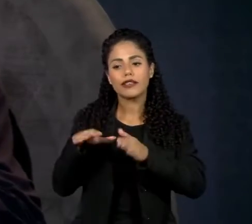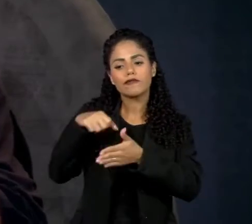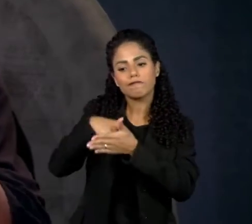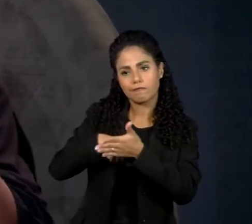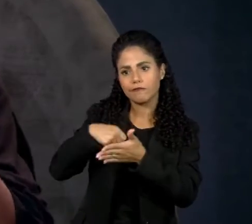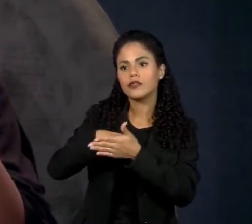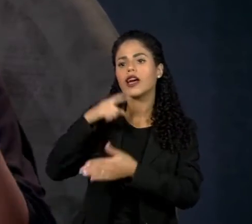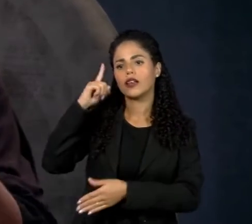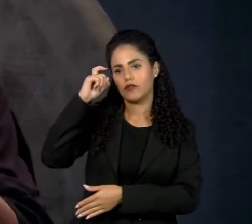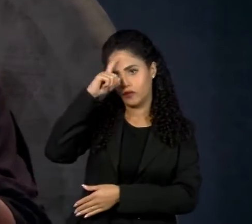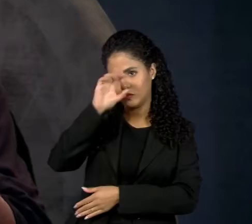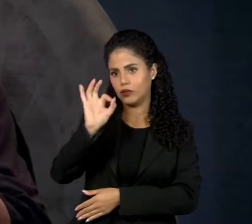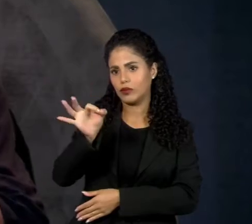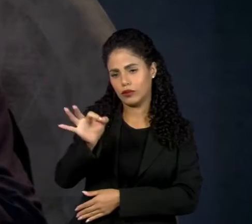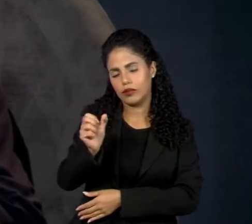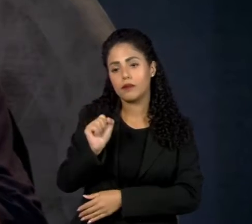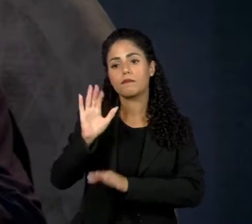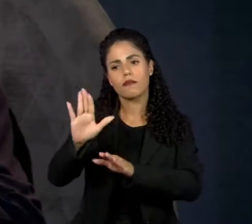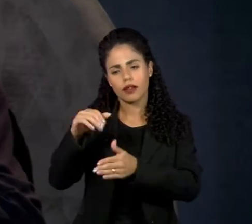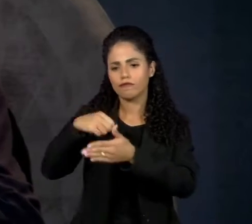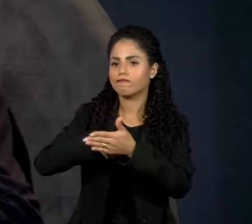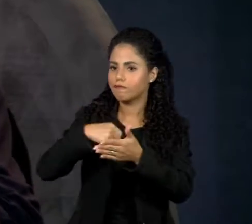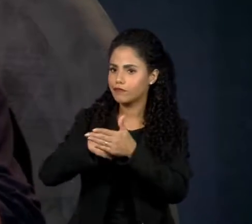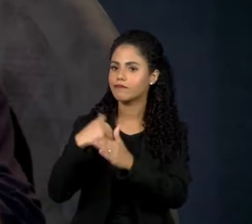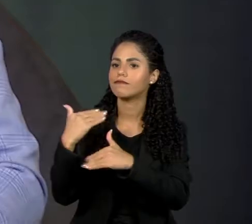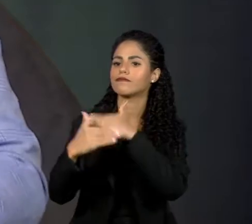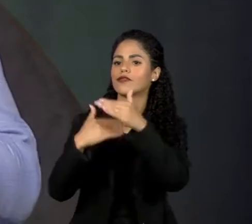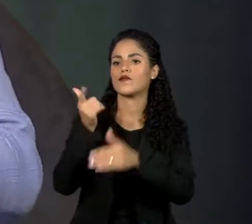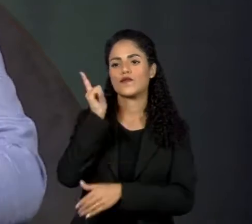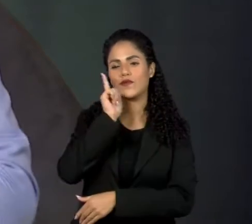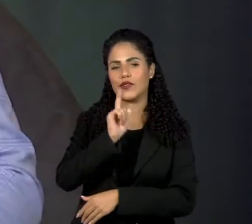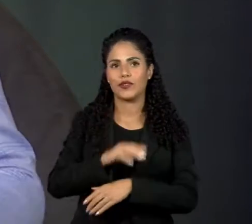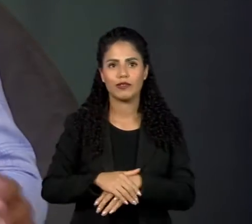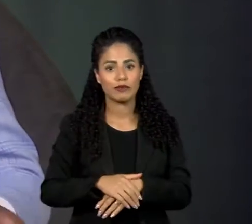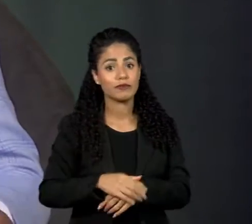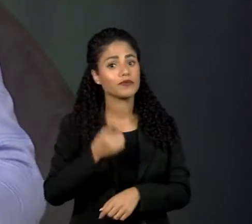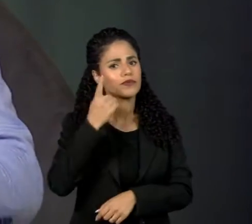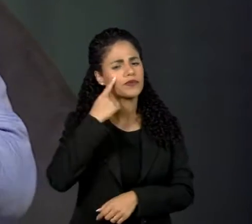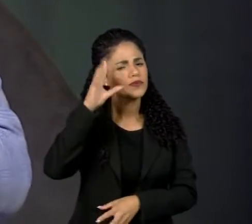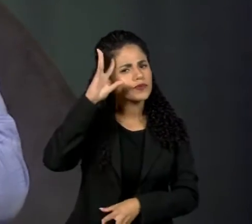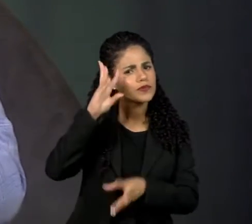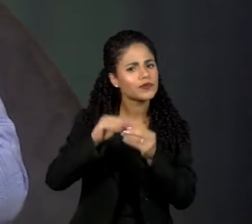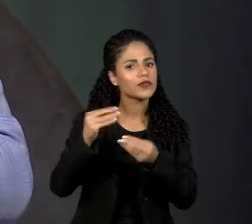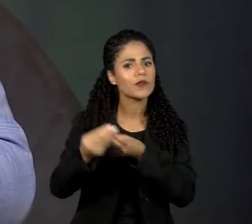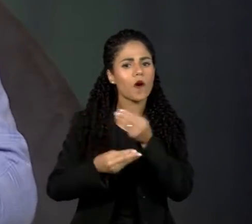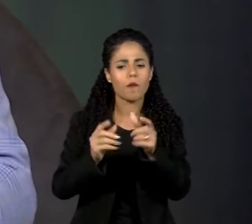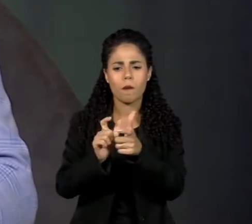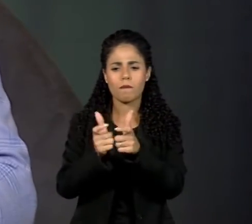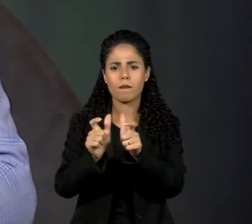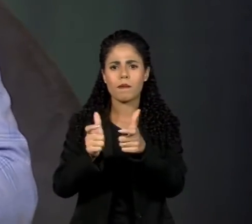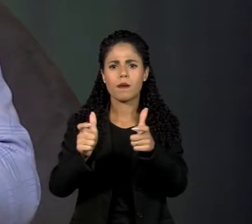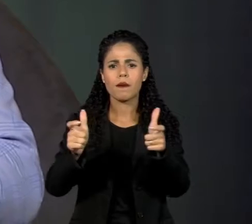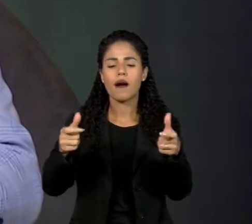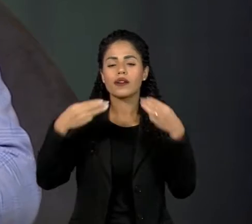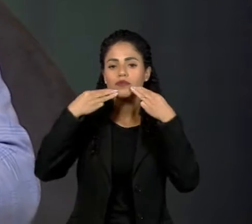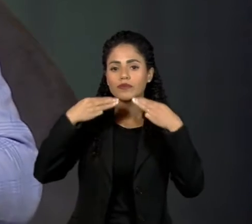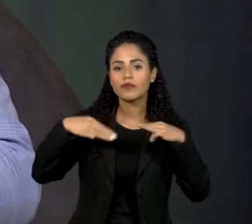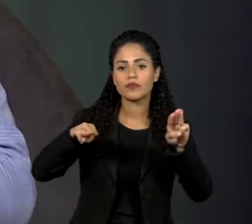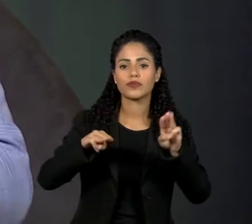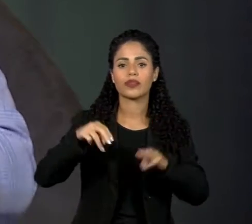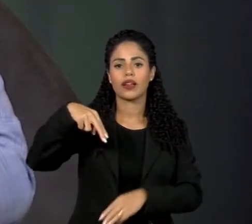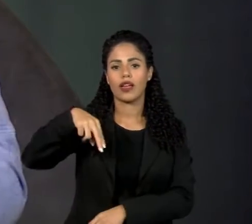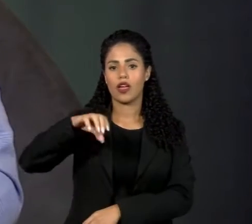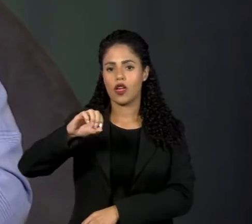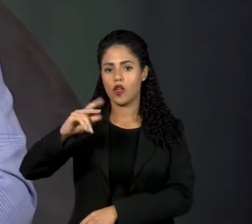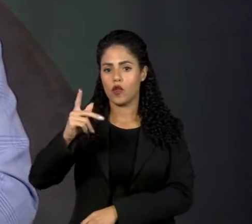mercado que tem muitos vícios, né? Mas estamos avançando. Olha, nós vamos entender melhor esse crescimento de mercado com a Noah